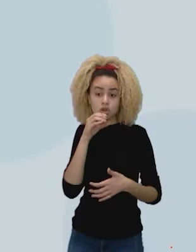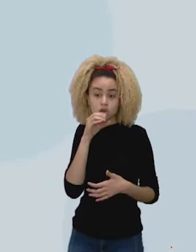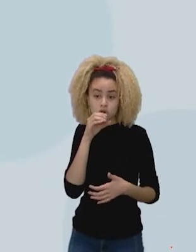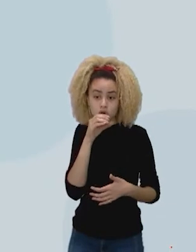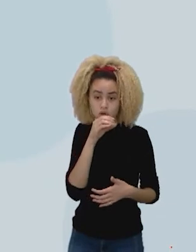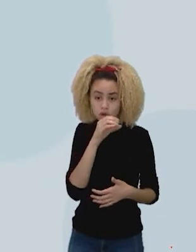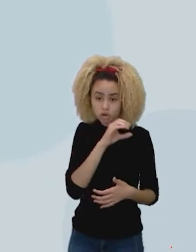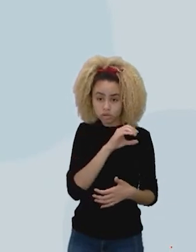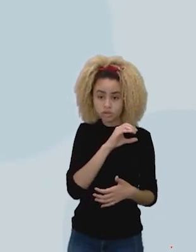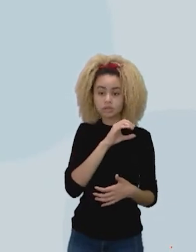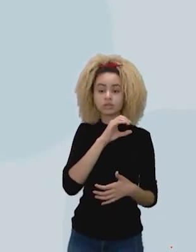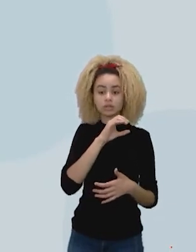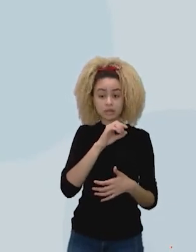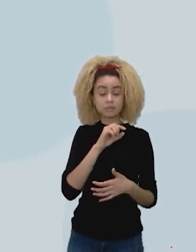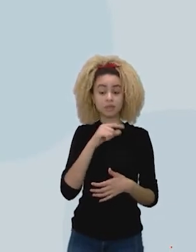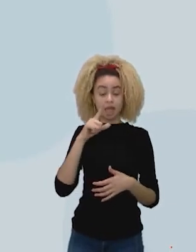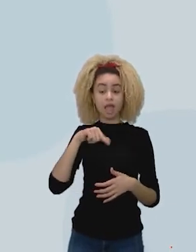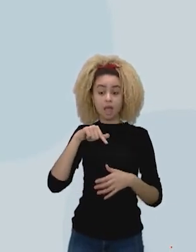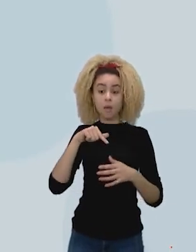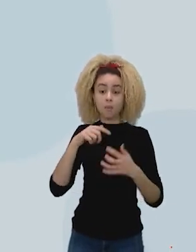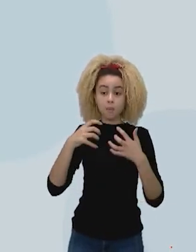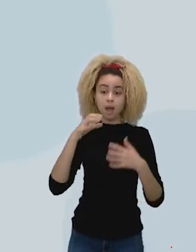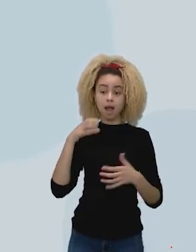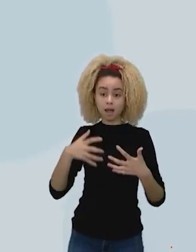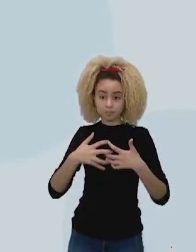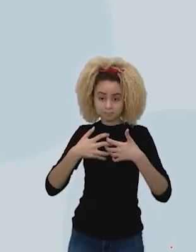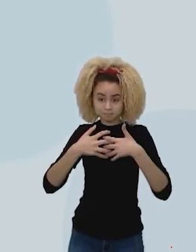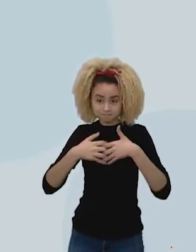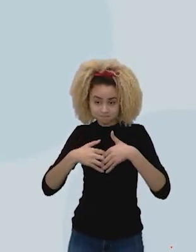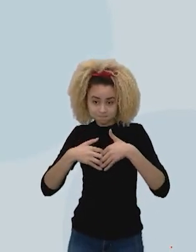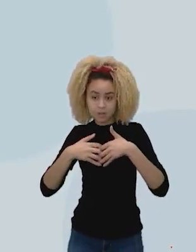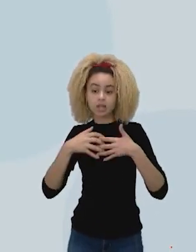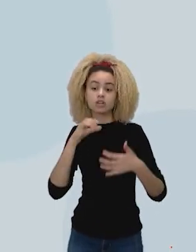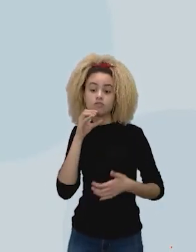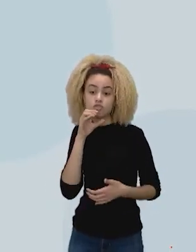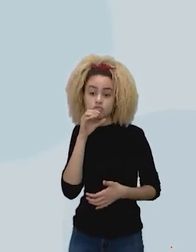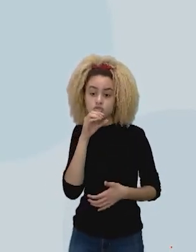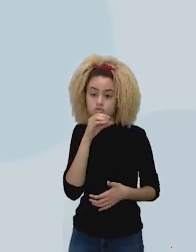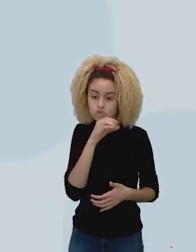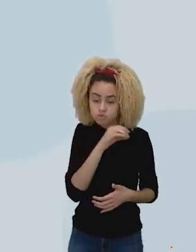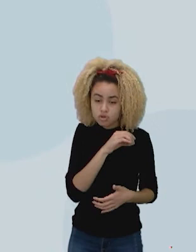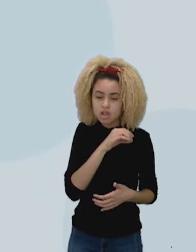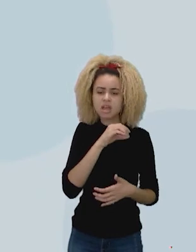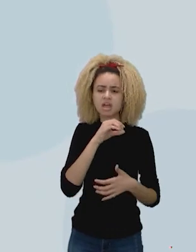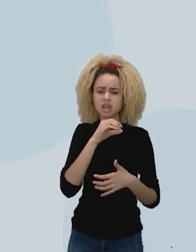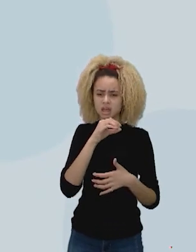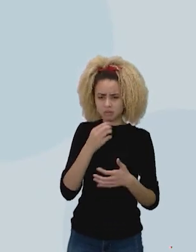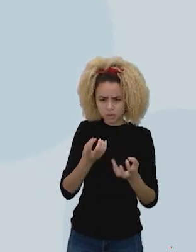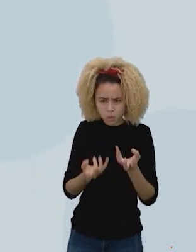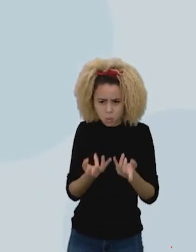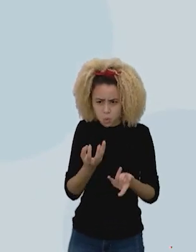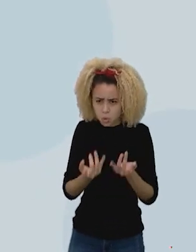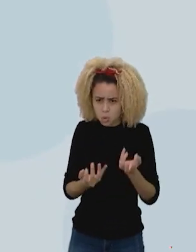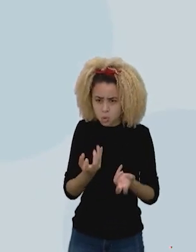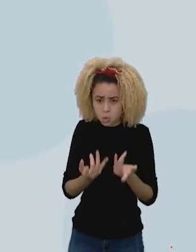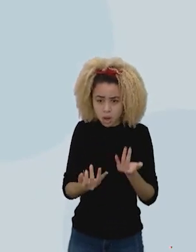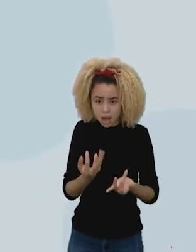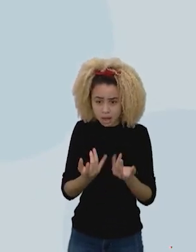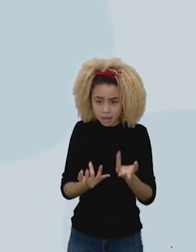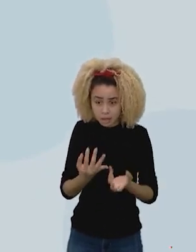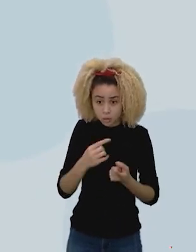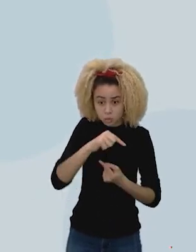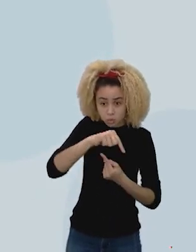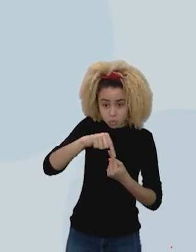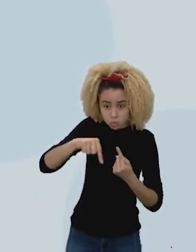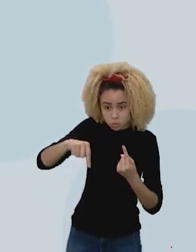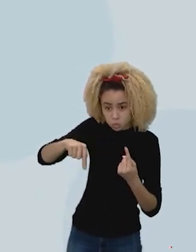que de alguma forma você esquenta, né? Você joga ali um pouco de calor, uma faísca, alguma coisa num sistema.